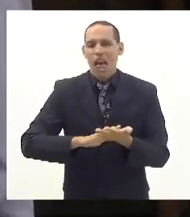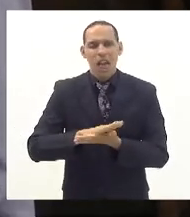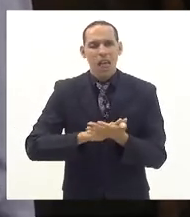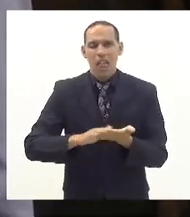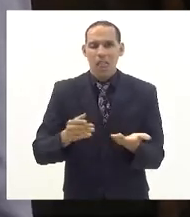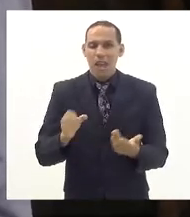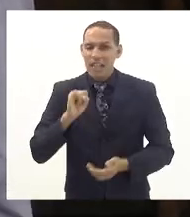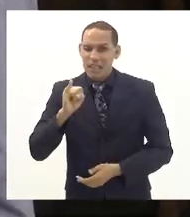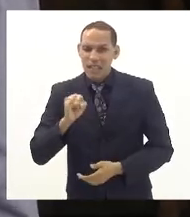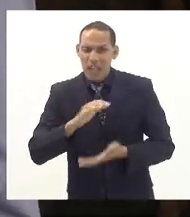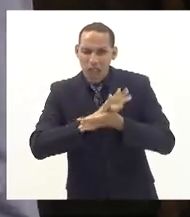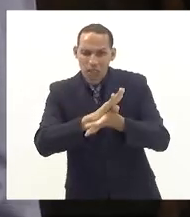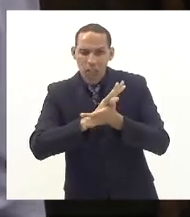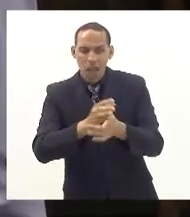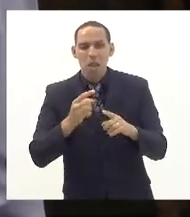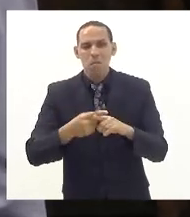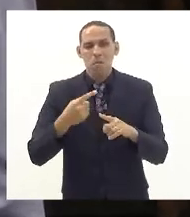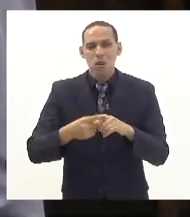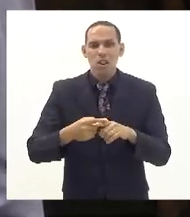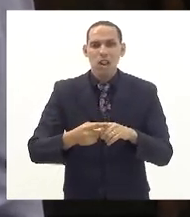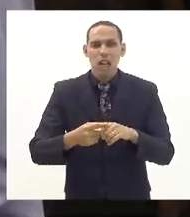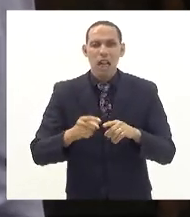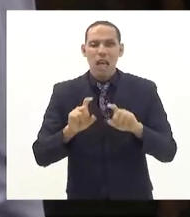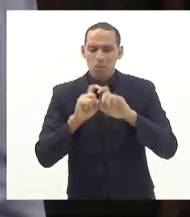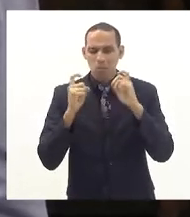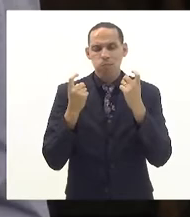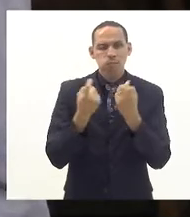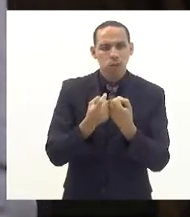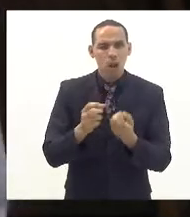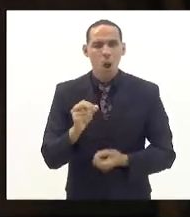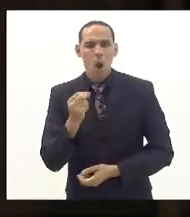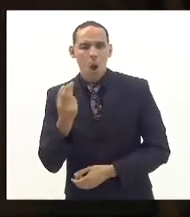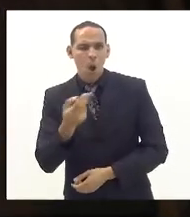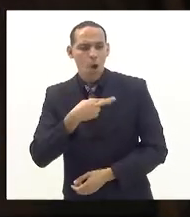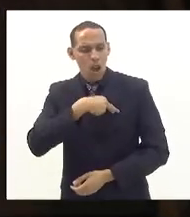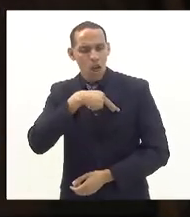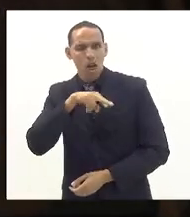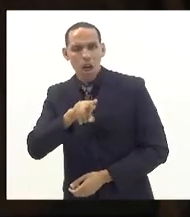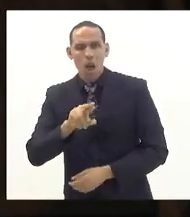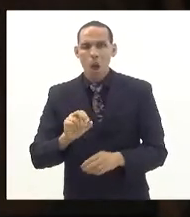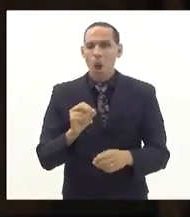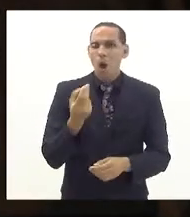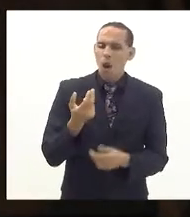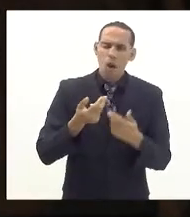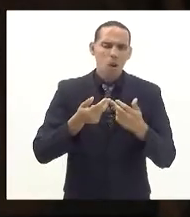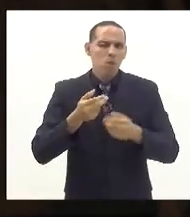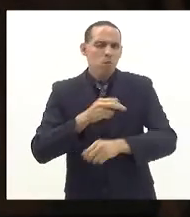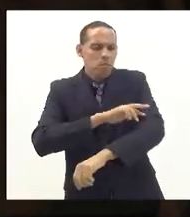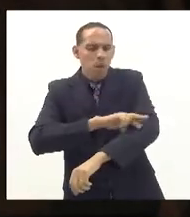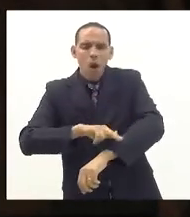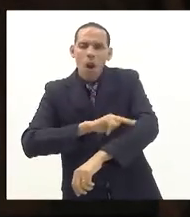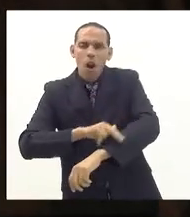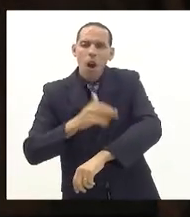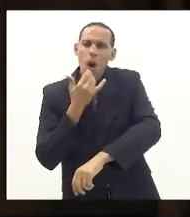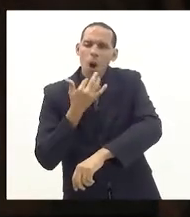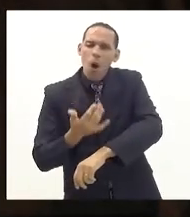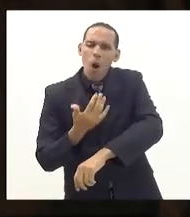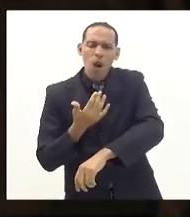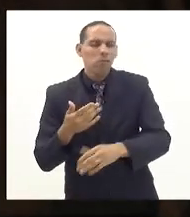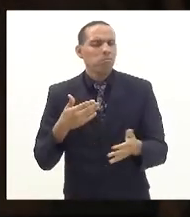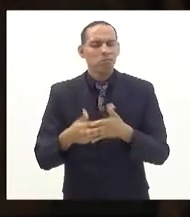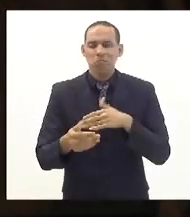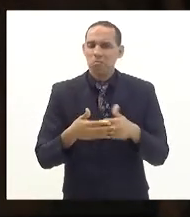crença religiosa, pela sua sexualidade. Isso, infelizmente, tem sido estimulado no Brasil nos últimos